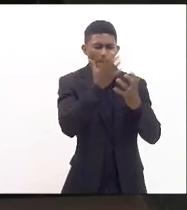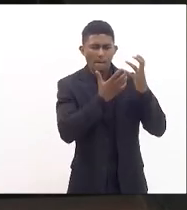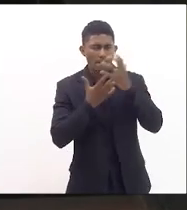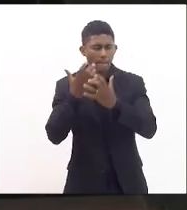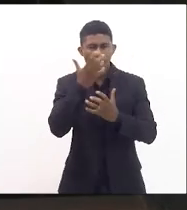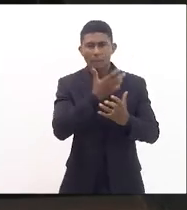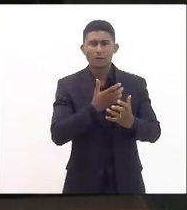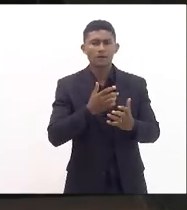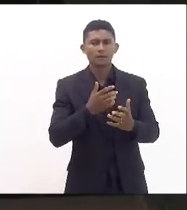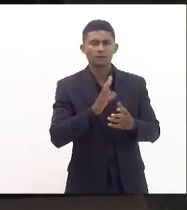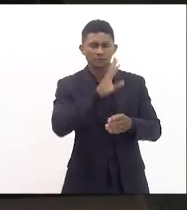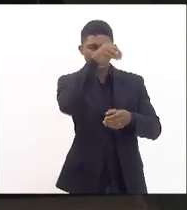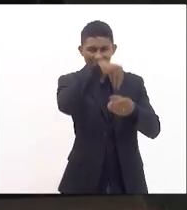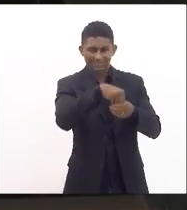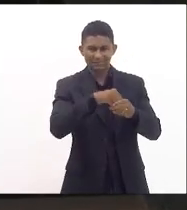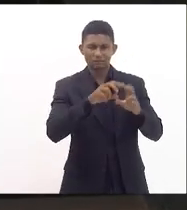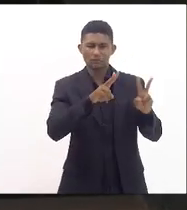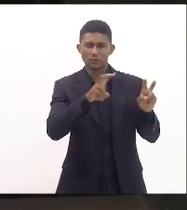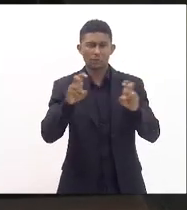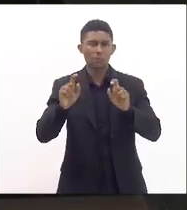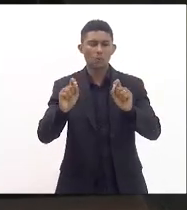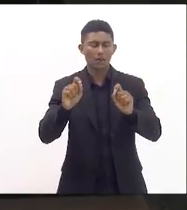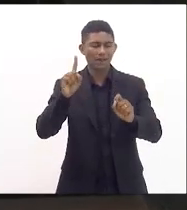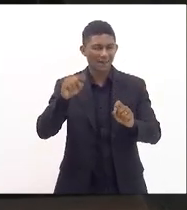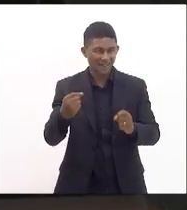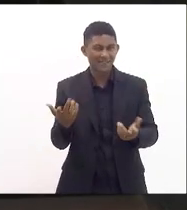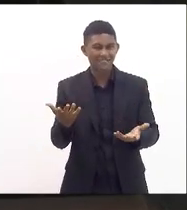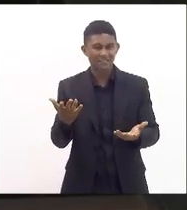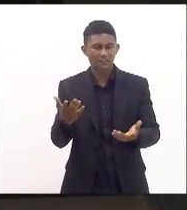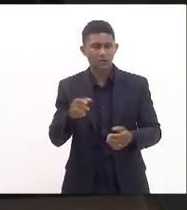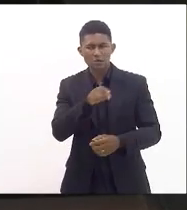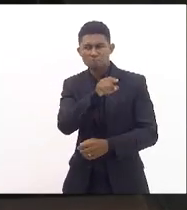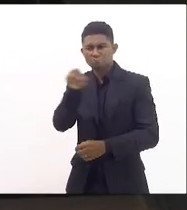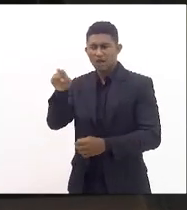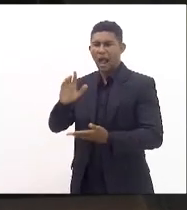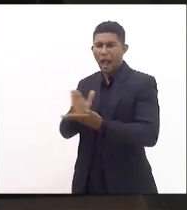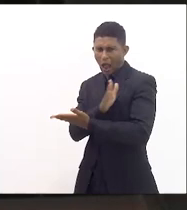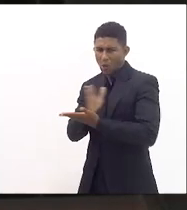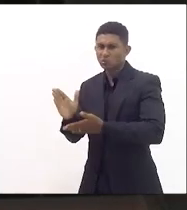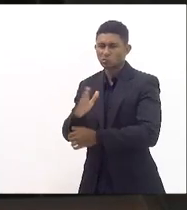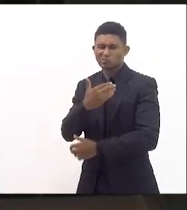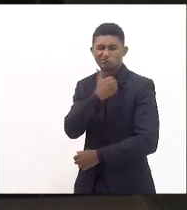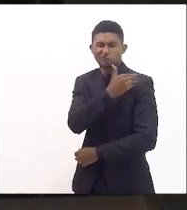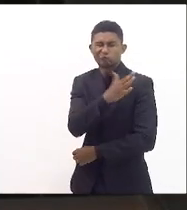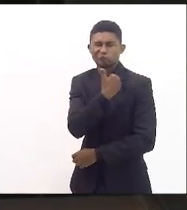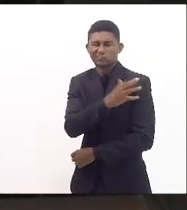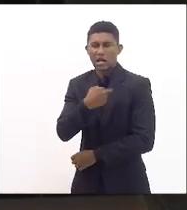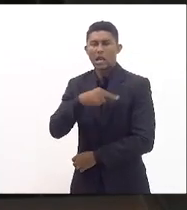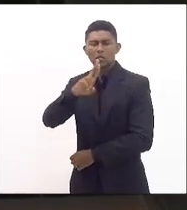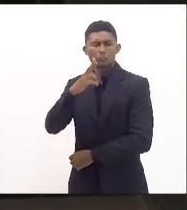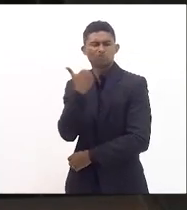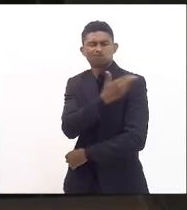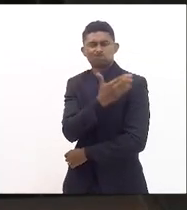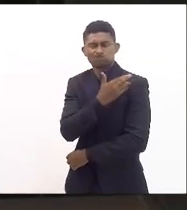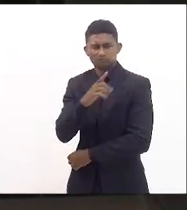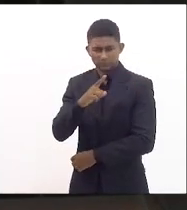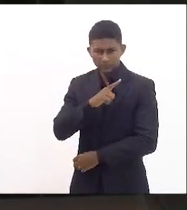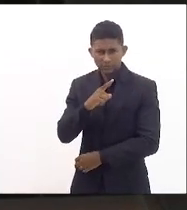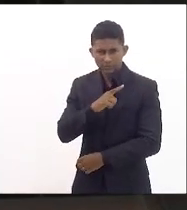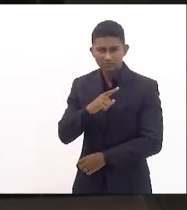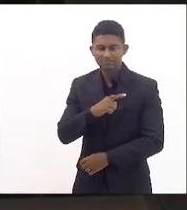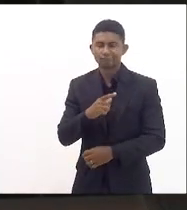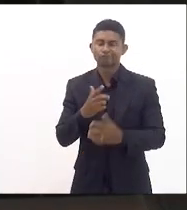de fundo da questão do racismo, da questão do preconceito ou da intolerância religiosa, eu acho